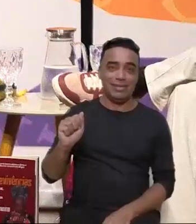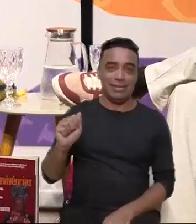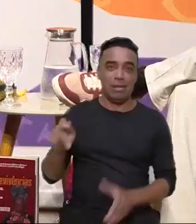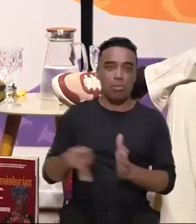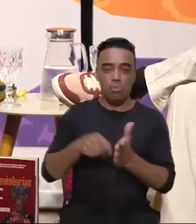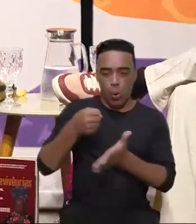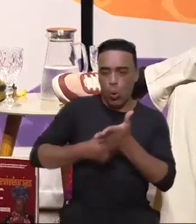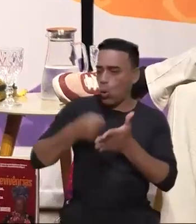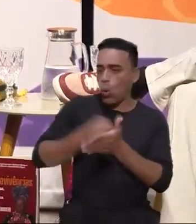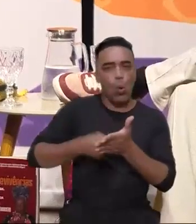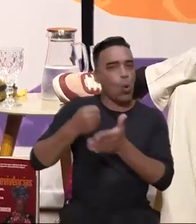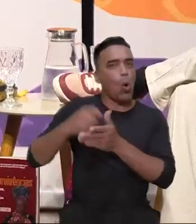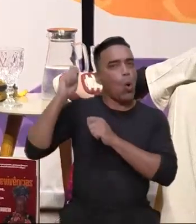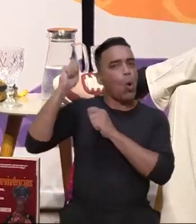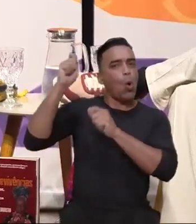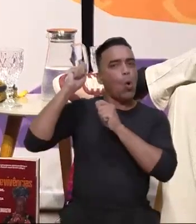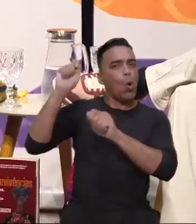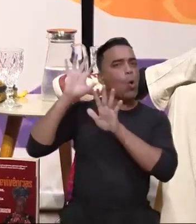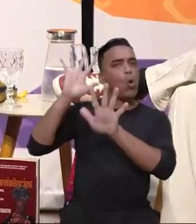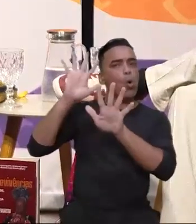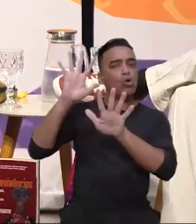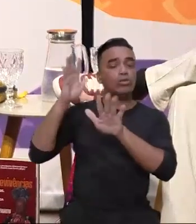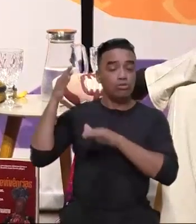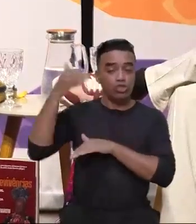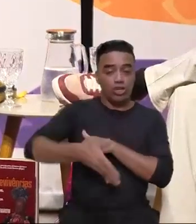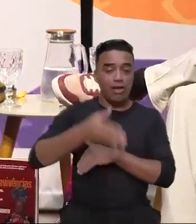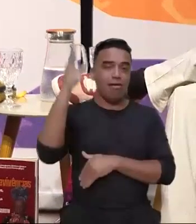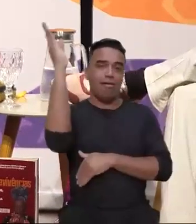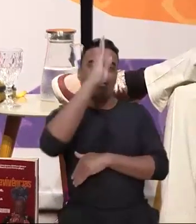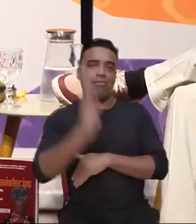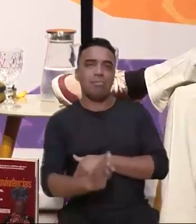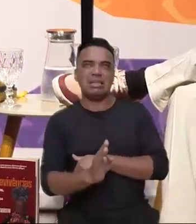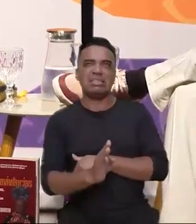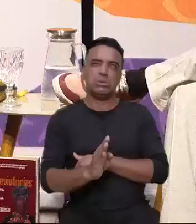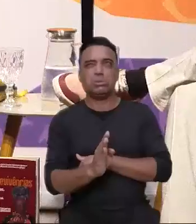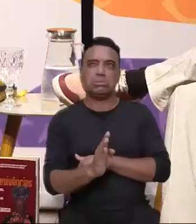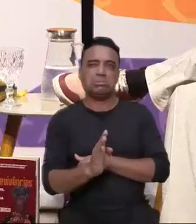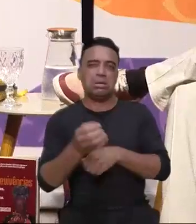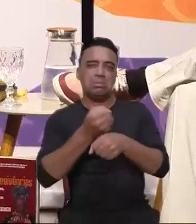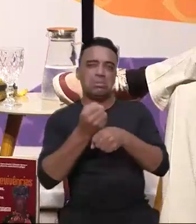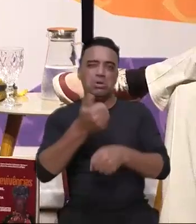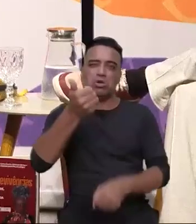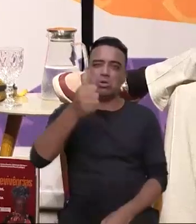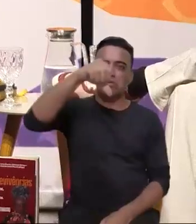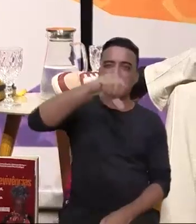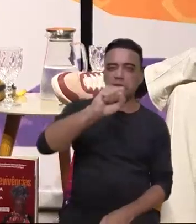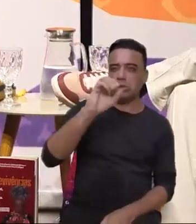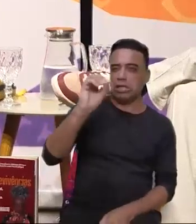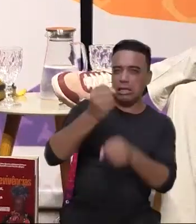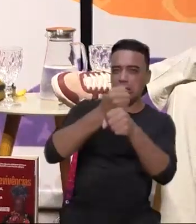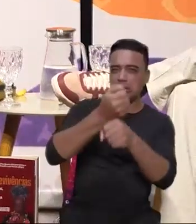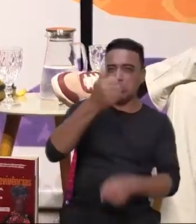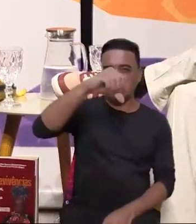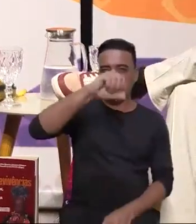das lutas. Isso chega no Brasil, principalmente nos anos 80, e